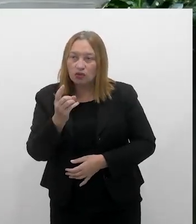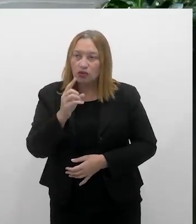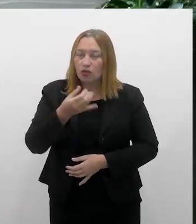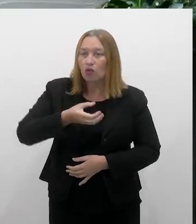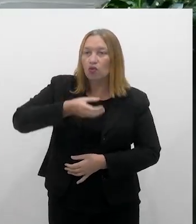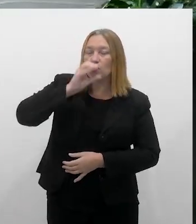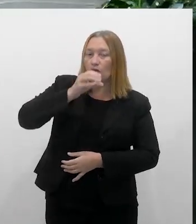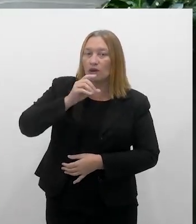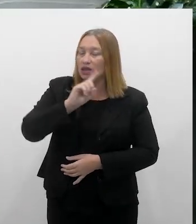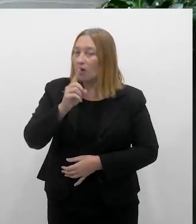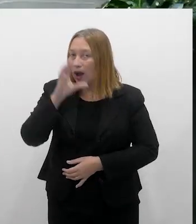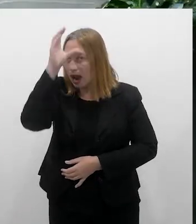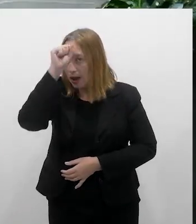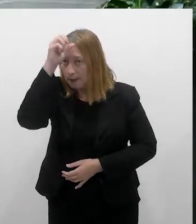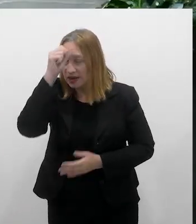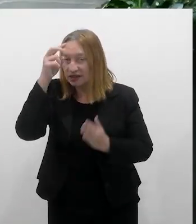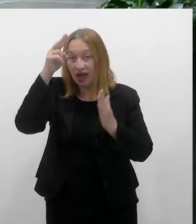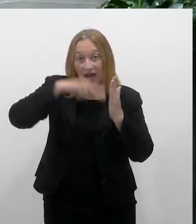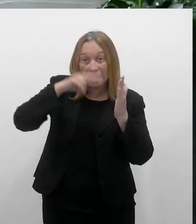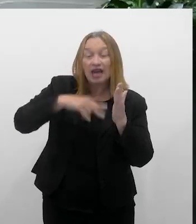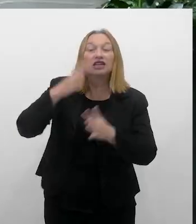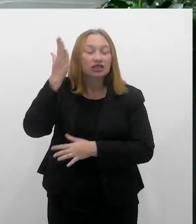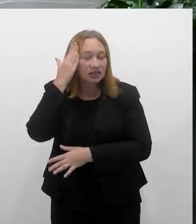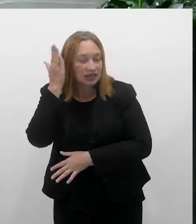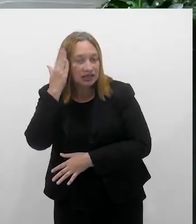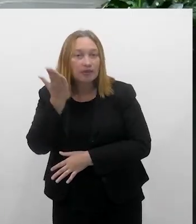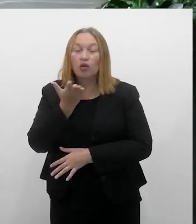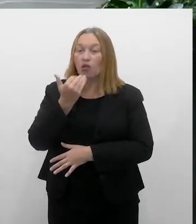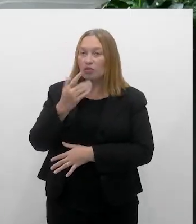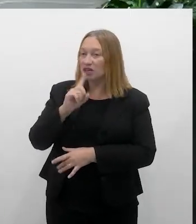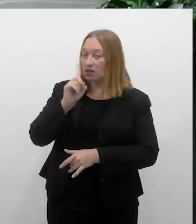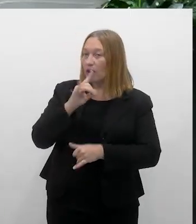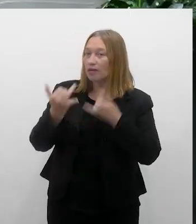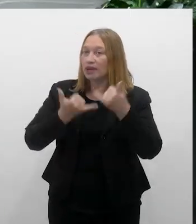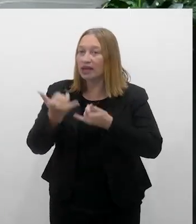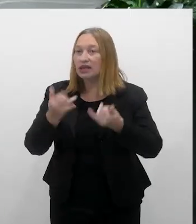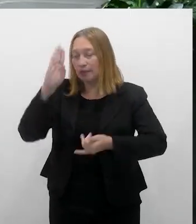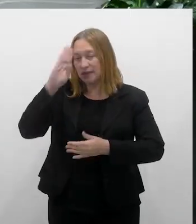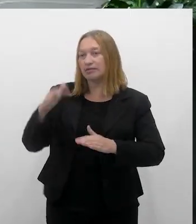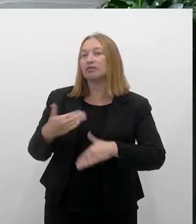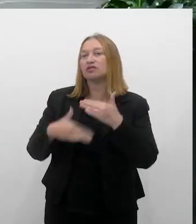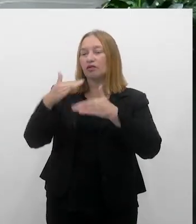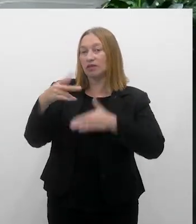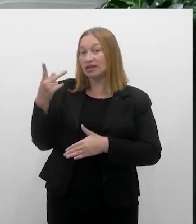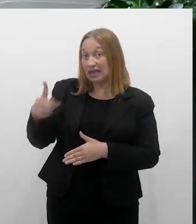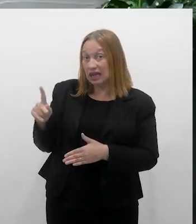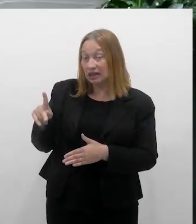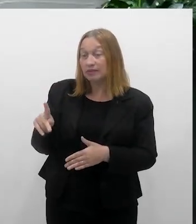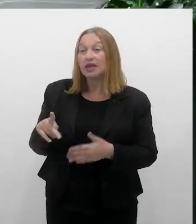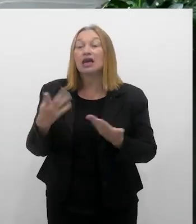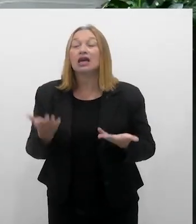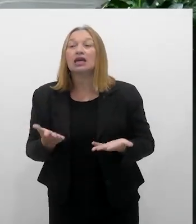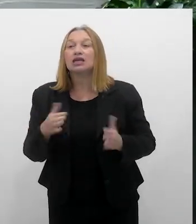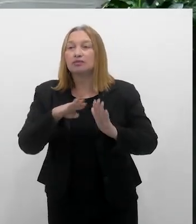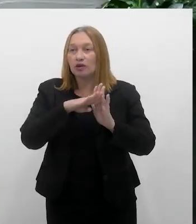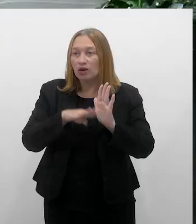a ler. Então a gente sabe que a alimentação não é uma brincadeira para o estudante, não é fundamental para o desenvolvimento dele. Esse programa é